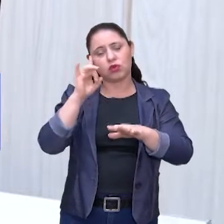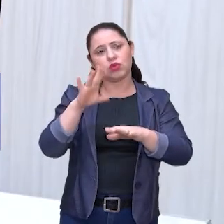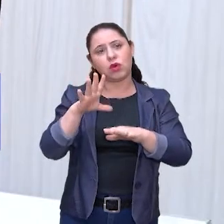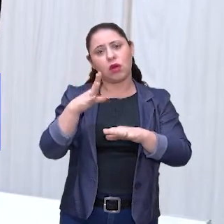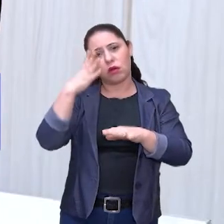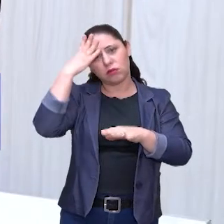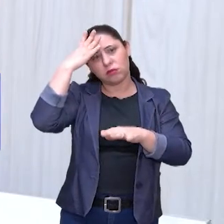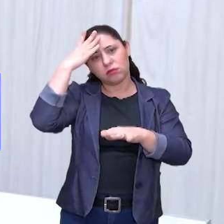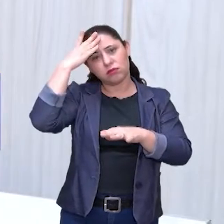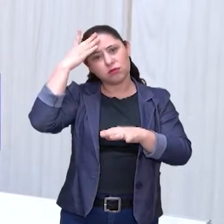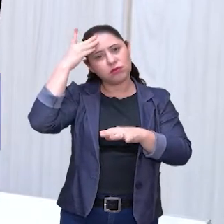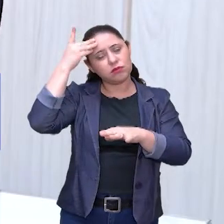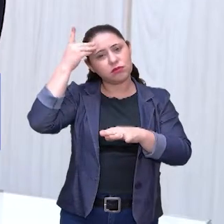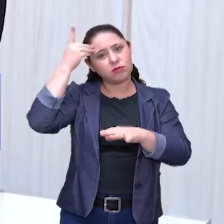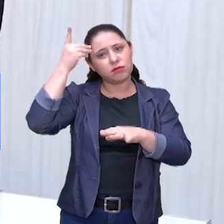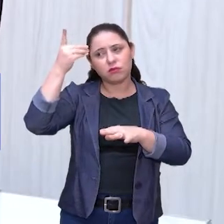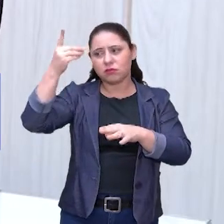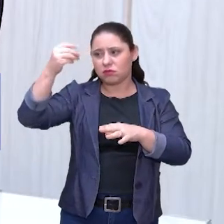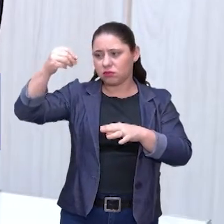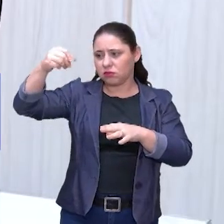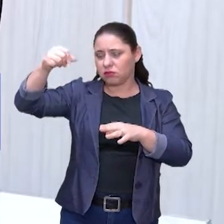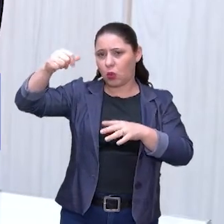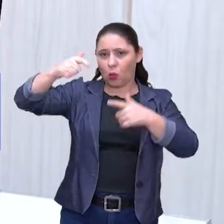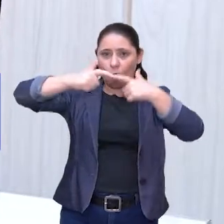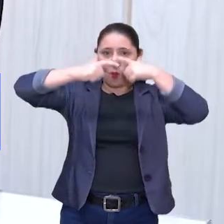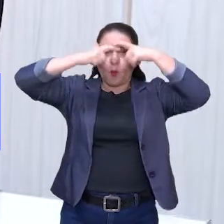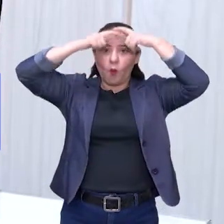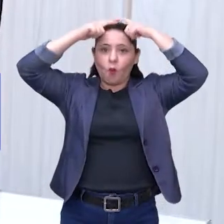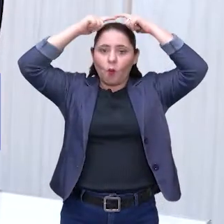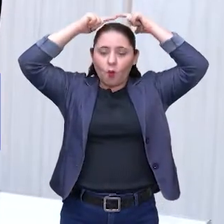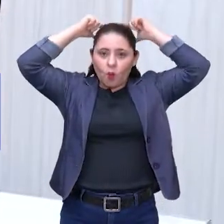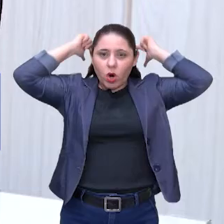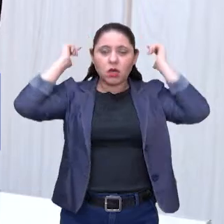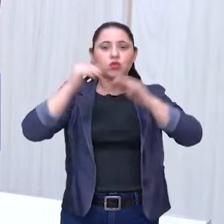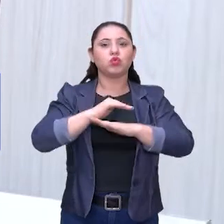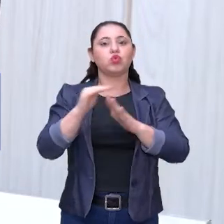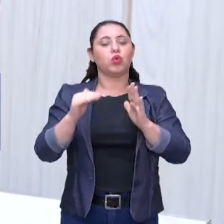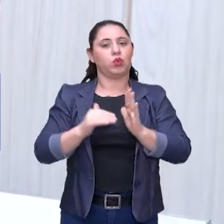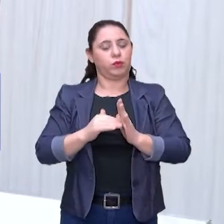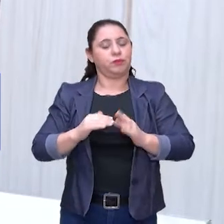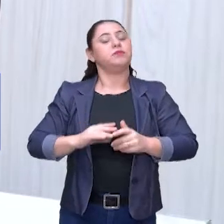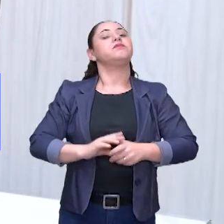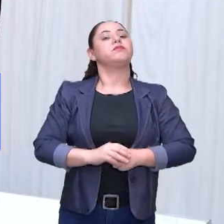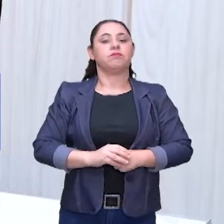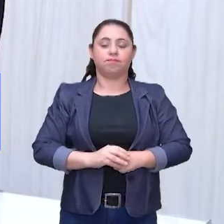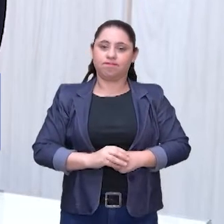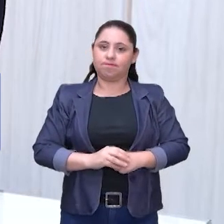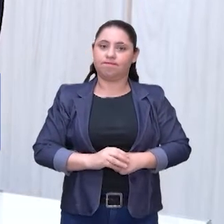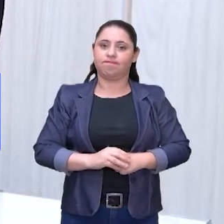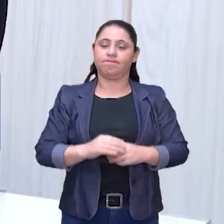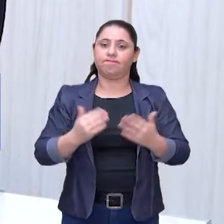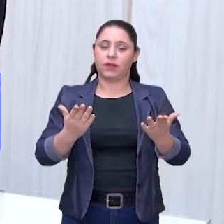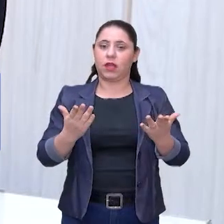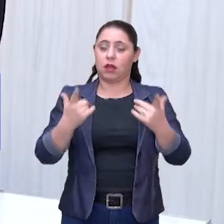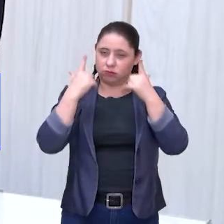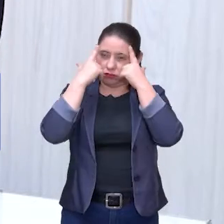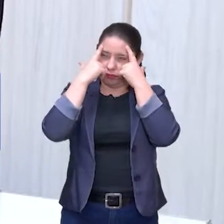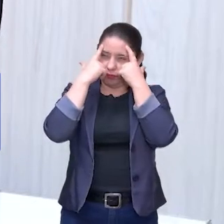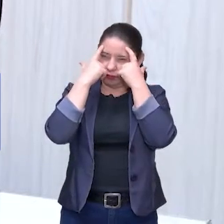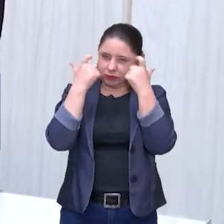casos que o paciente perde o cabelo, o cabelo do couro cabeludo inteiro, entendeu?